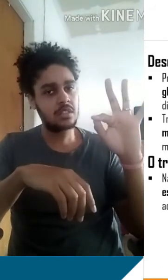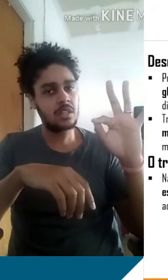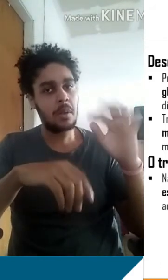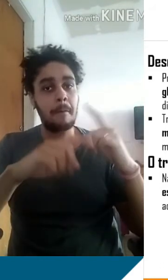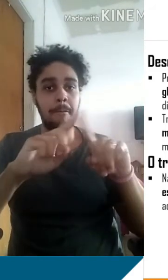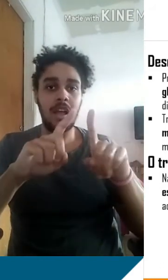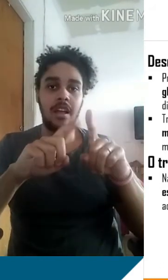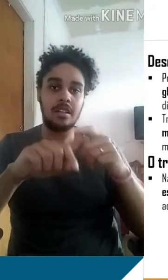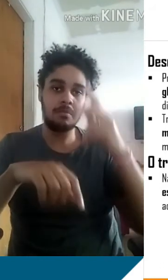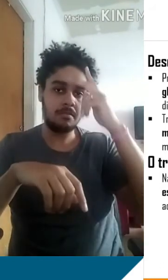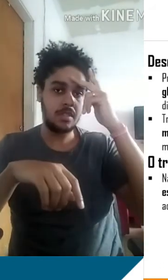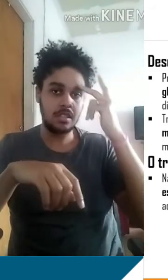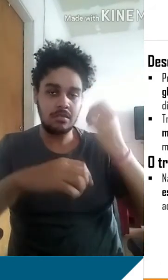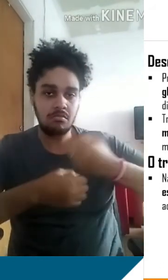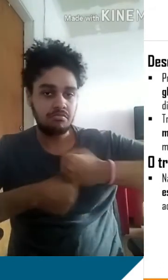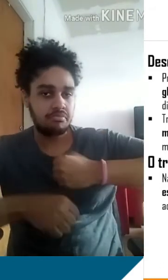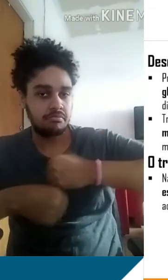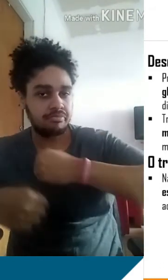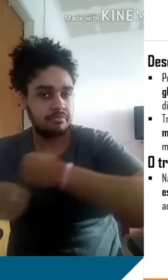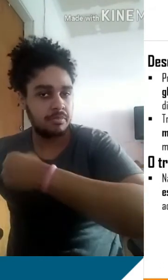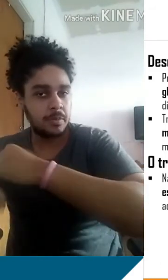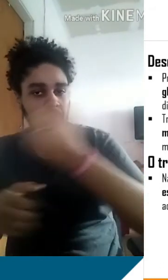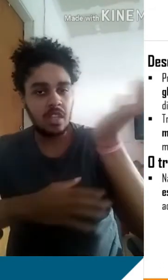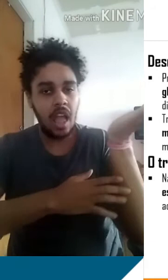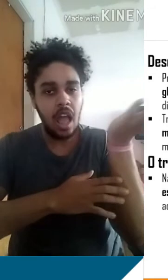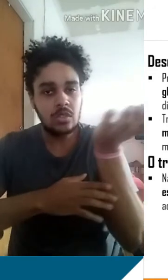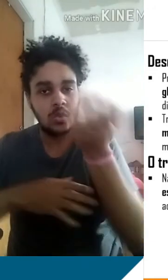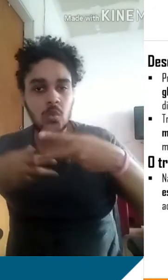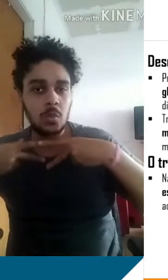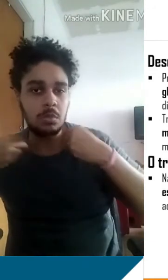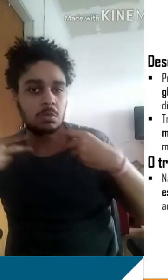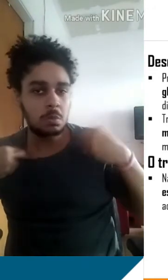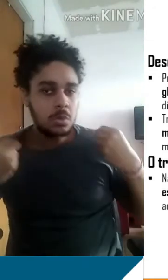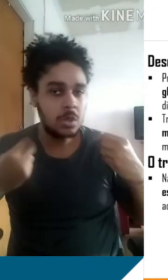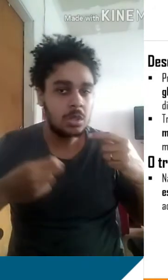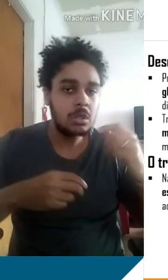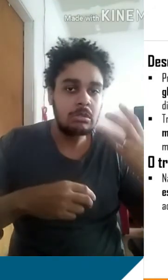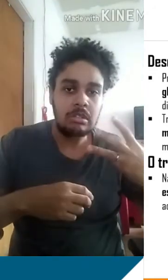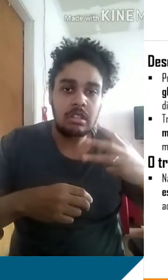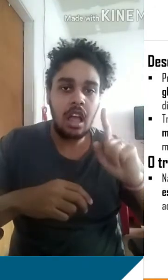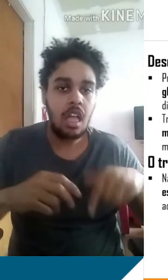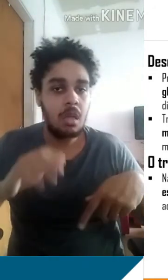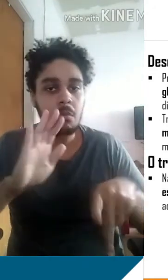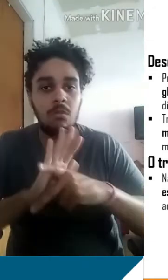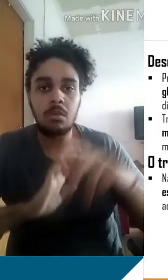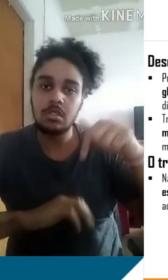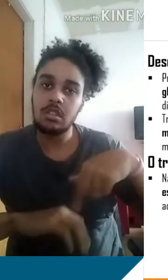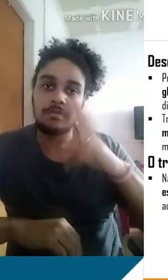terceirizado, ele era feito pela população local. Só para você perceber como esse contexto de